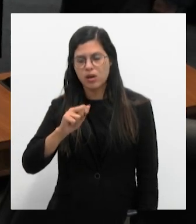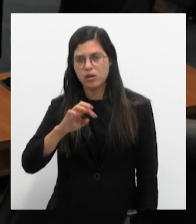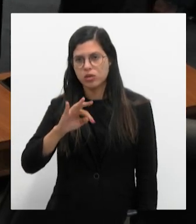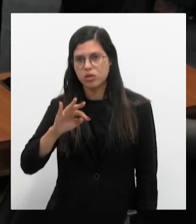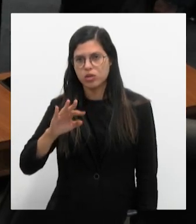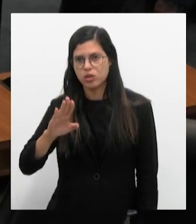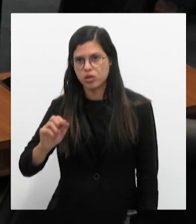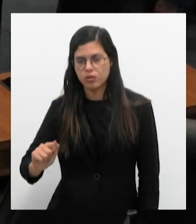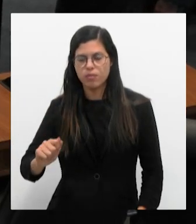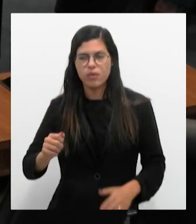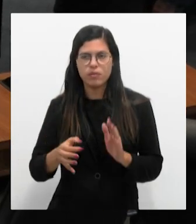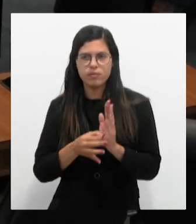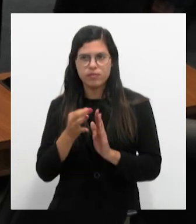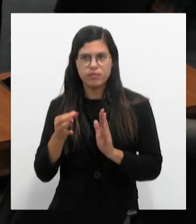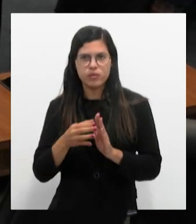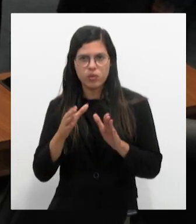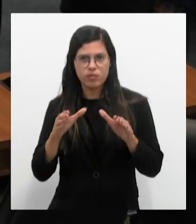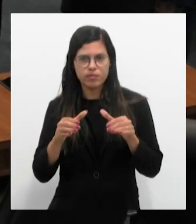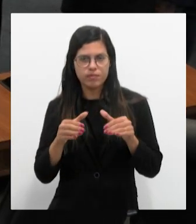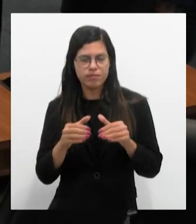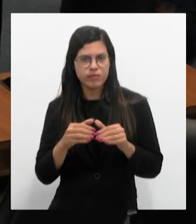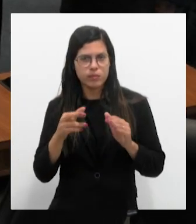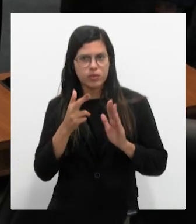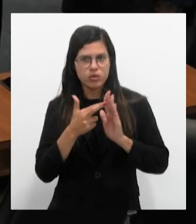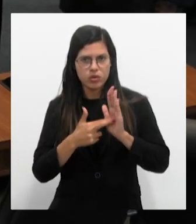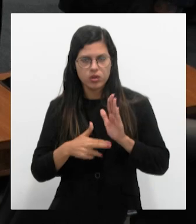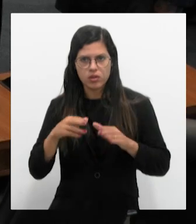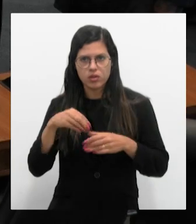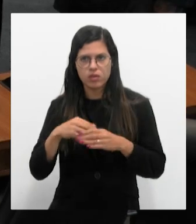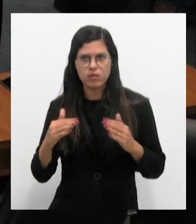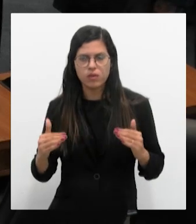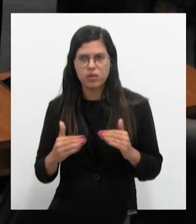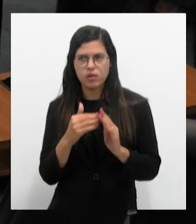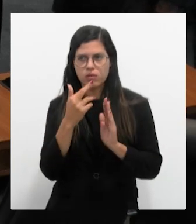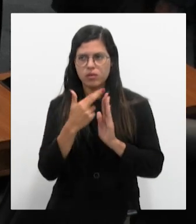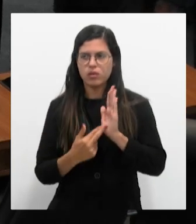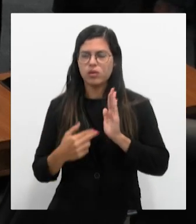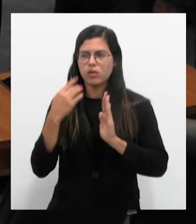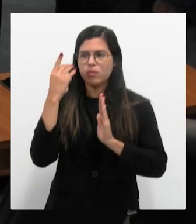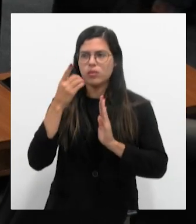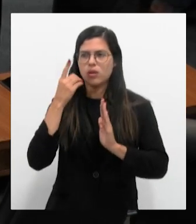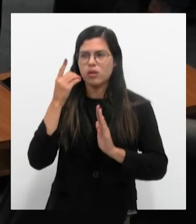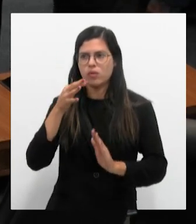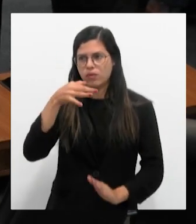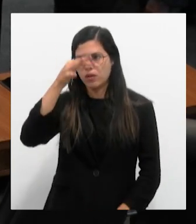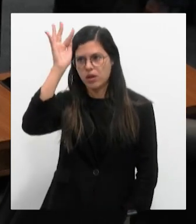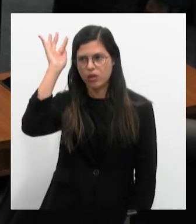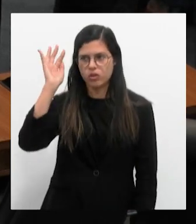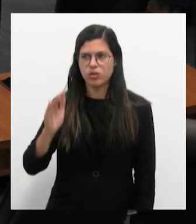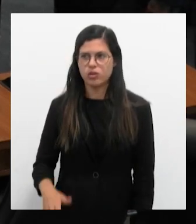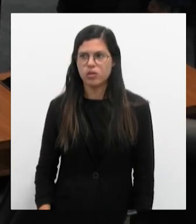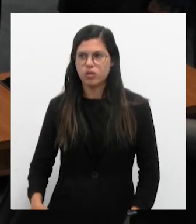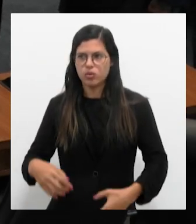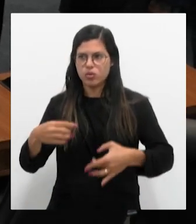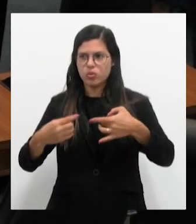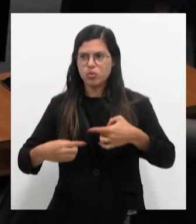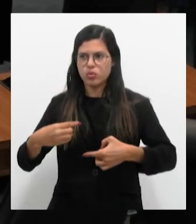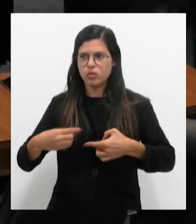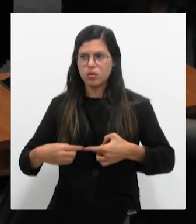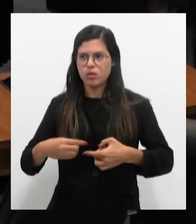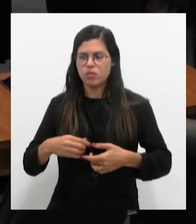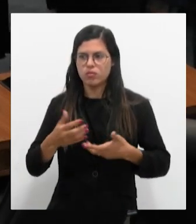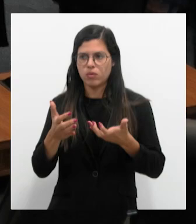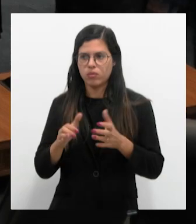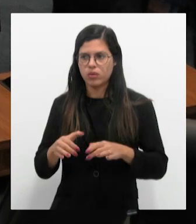da Comissão de Normas Internas e Preposição Externa favorável. Relator, deputado Fred Pacheco. Em discussão.